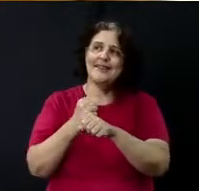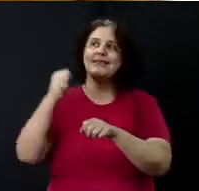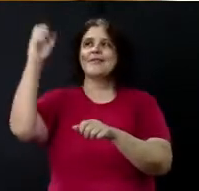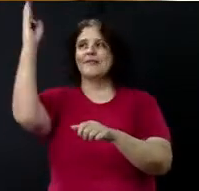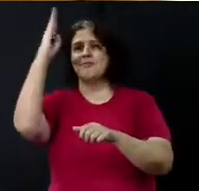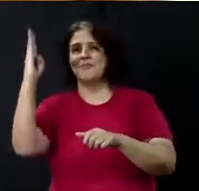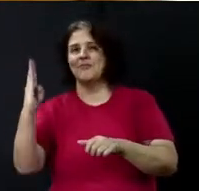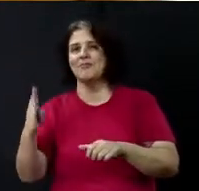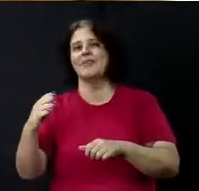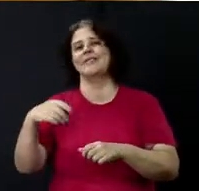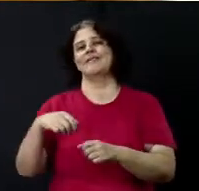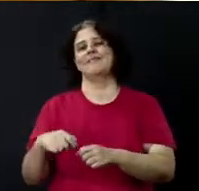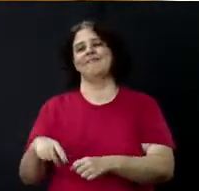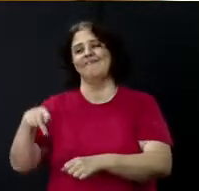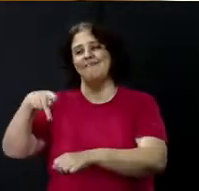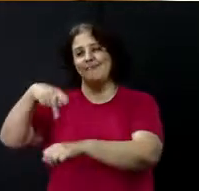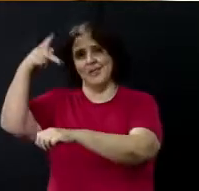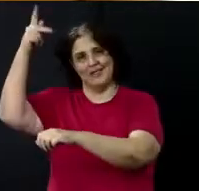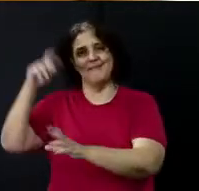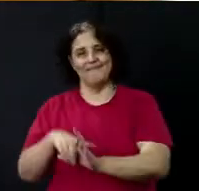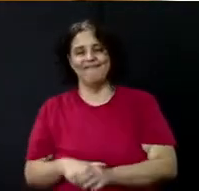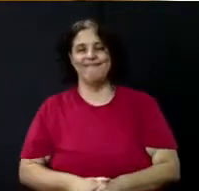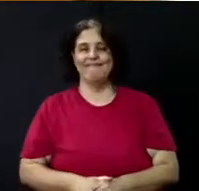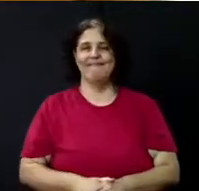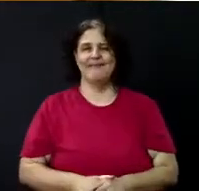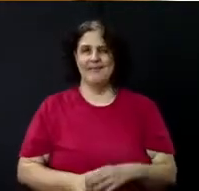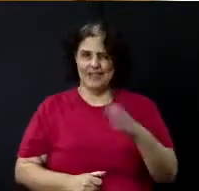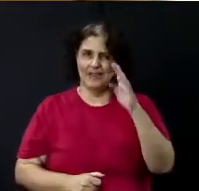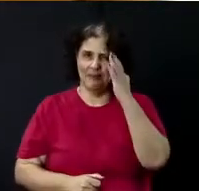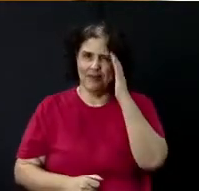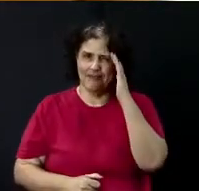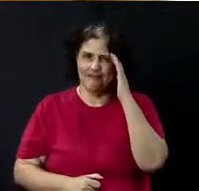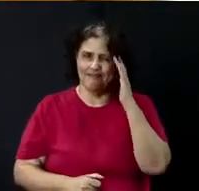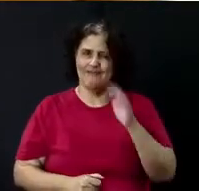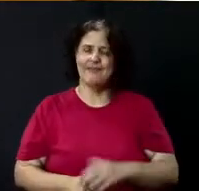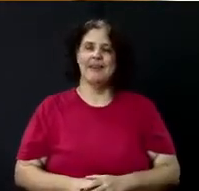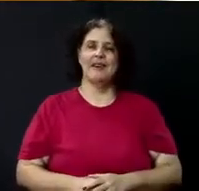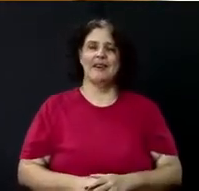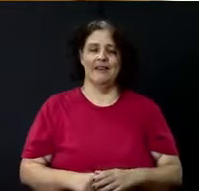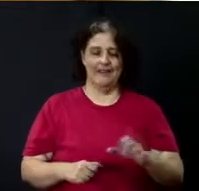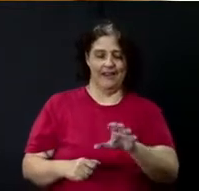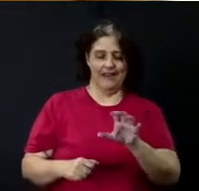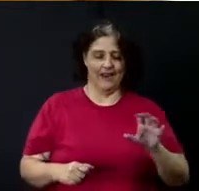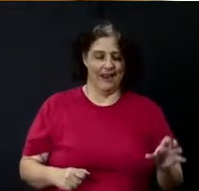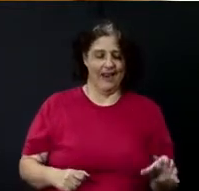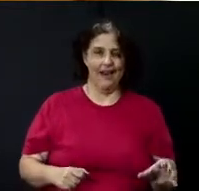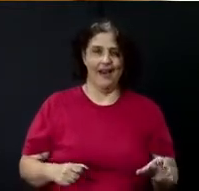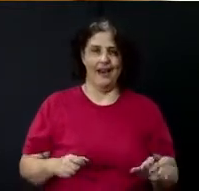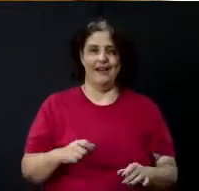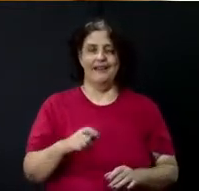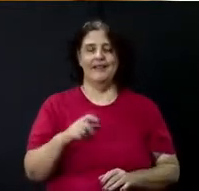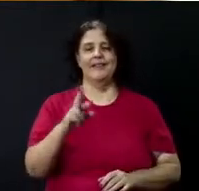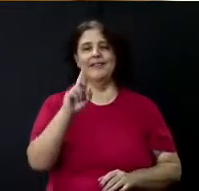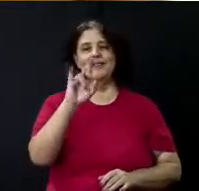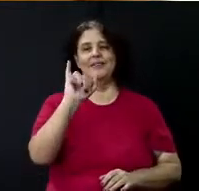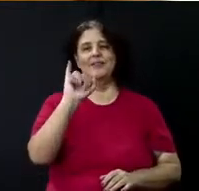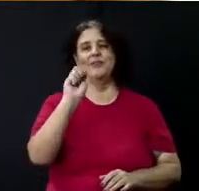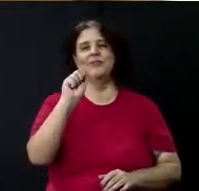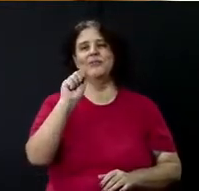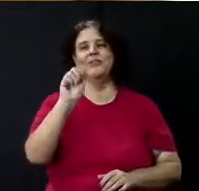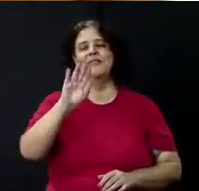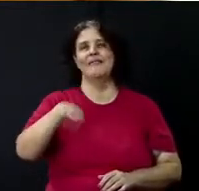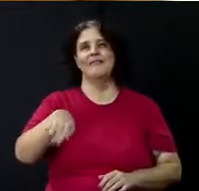República ali um pouco antes. Você sabia que o Rio Grande do Sul também, um pouco depois, você sabia que o Rio Grande do